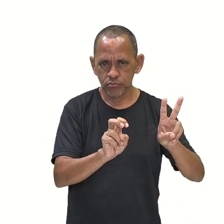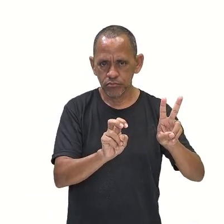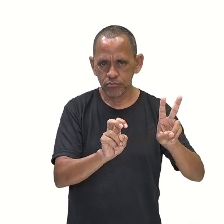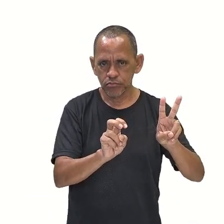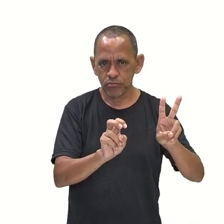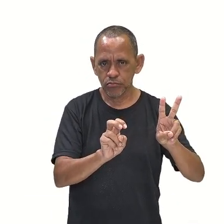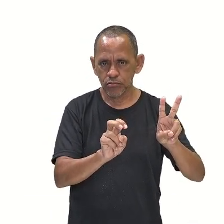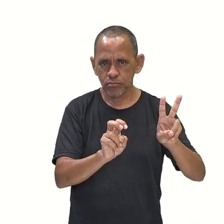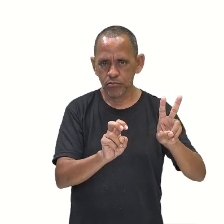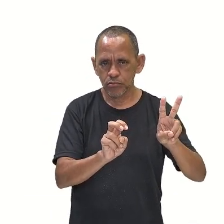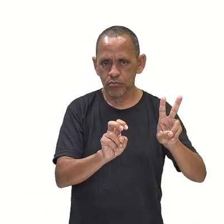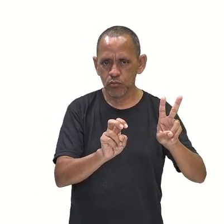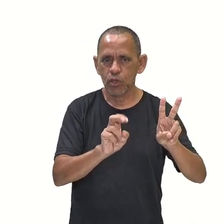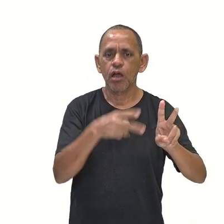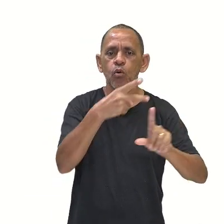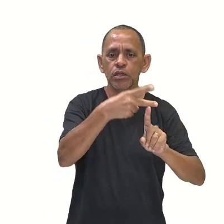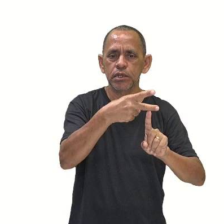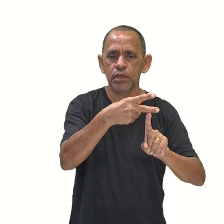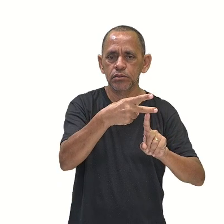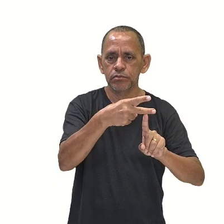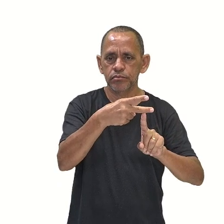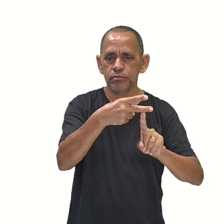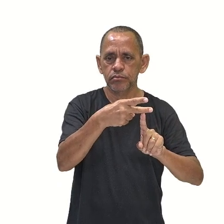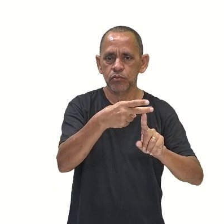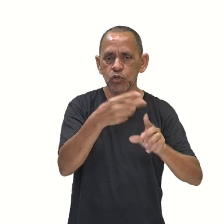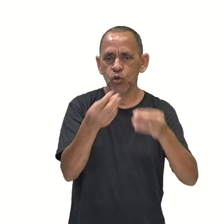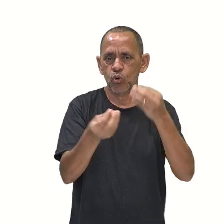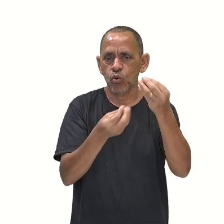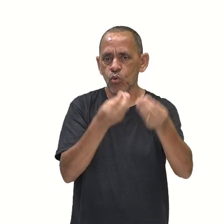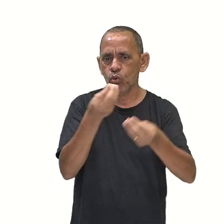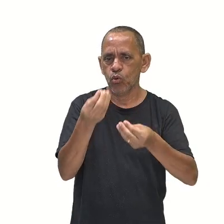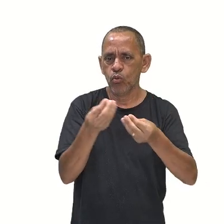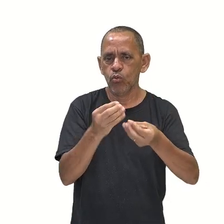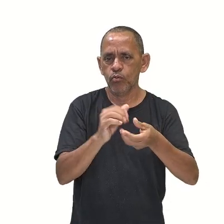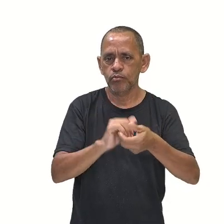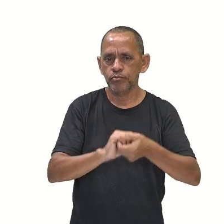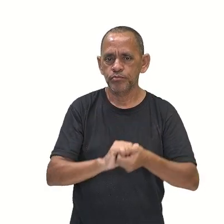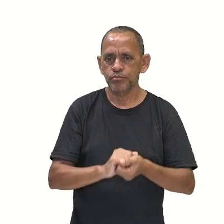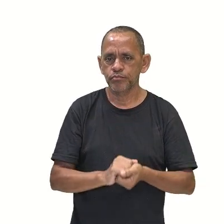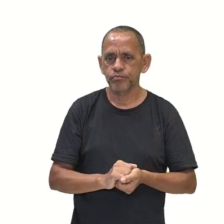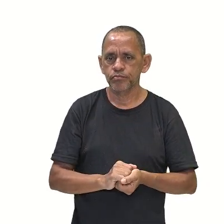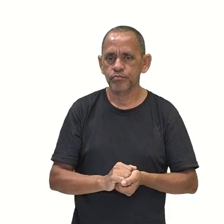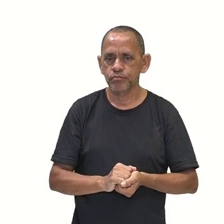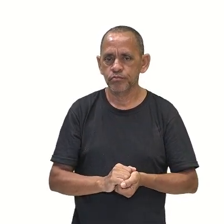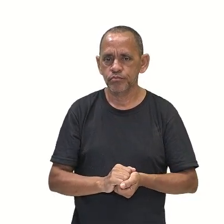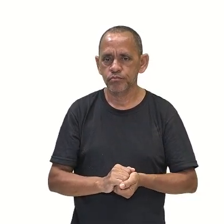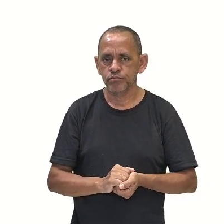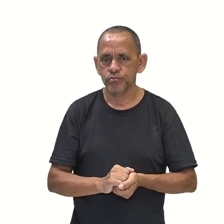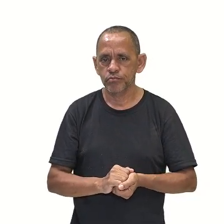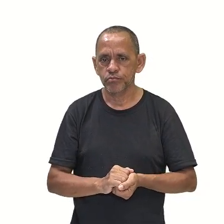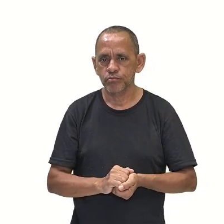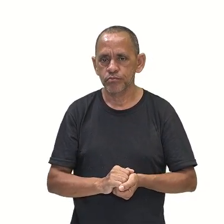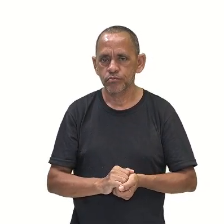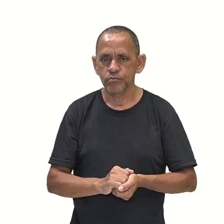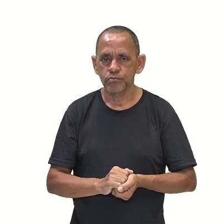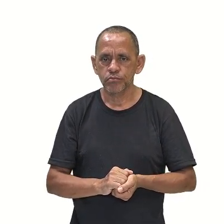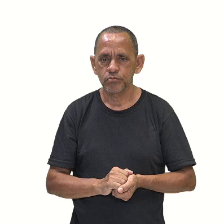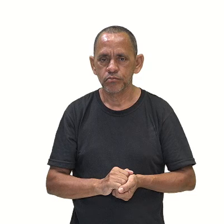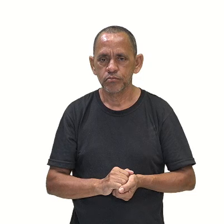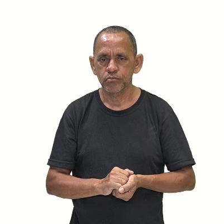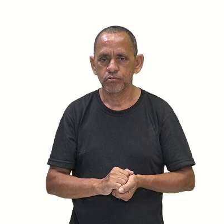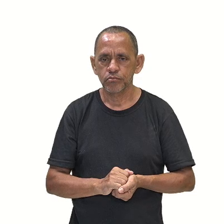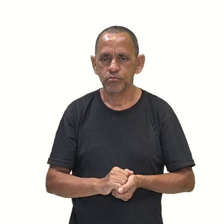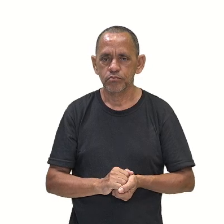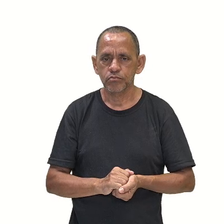e vamos elevá-lo ao quadrado. Raiz de 45. Até então, eu não sei qual é o sinal que vai vir